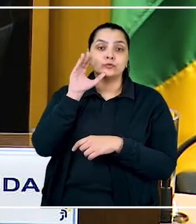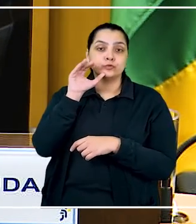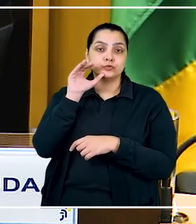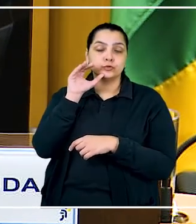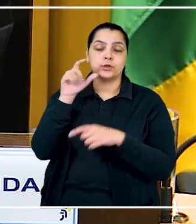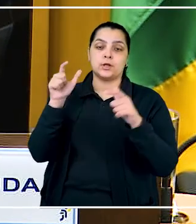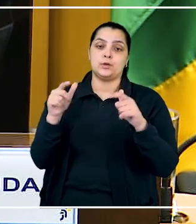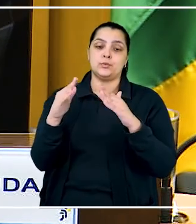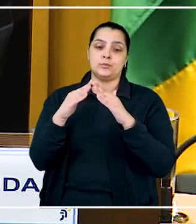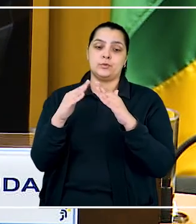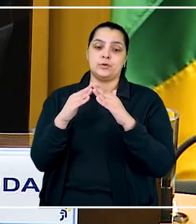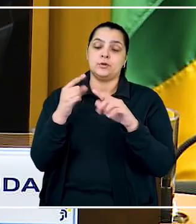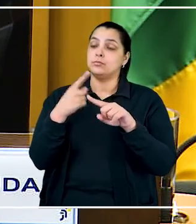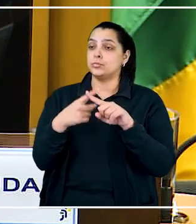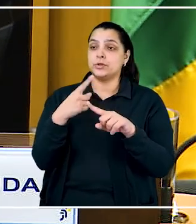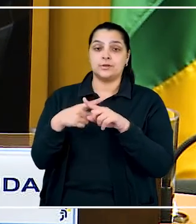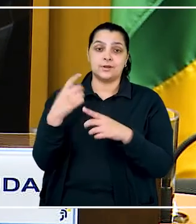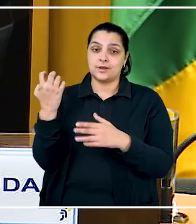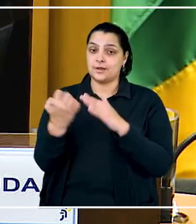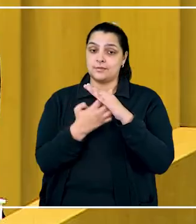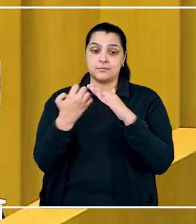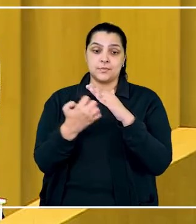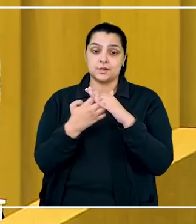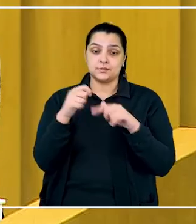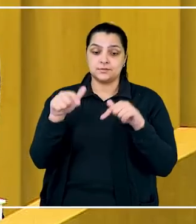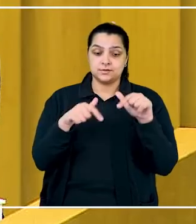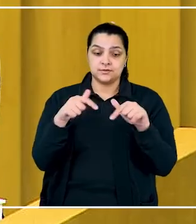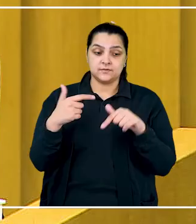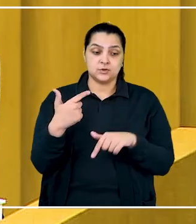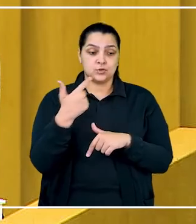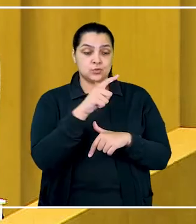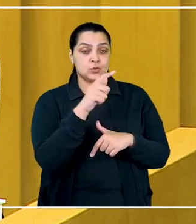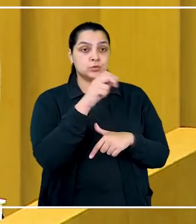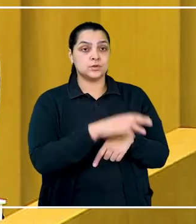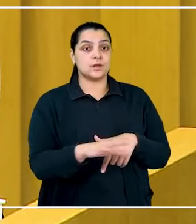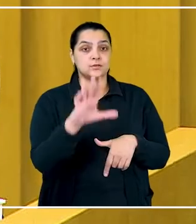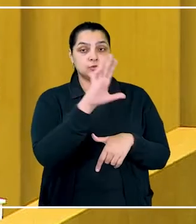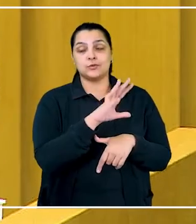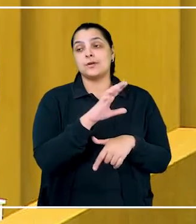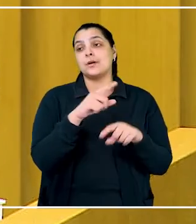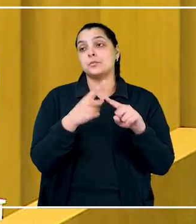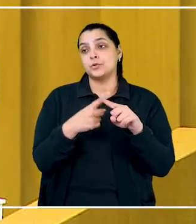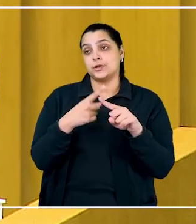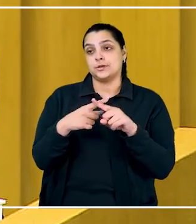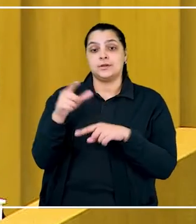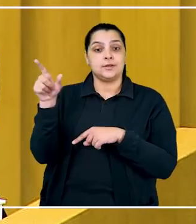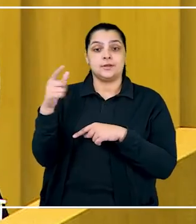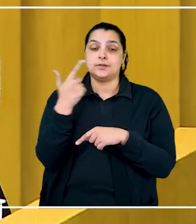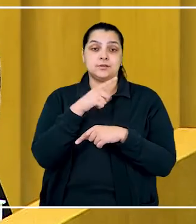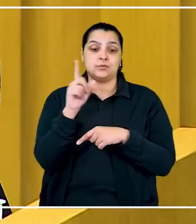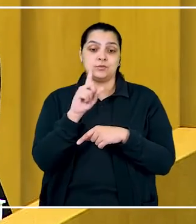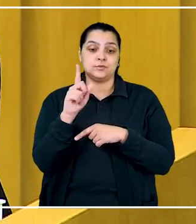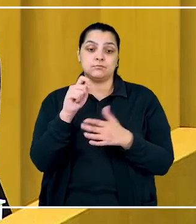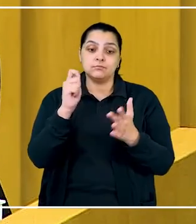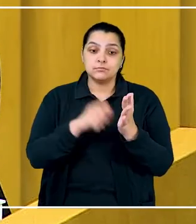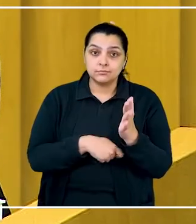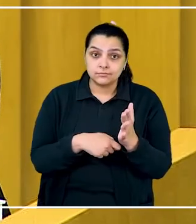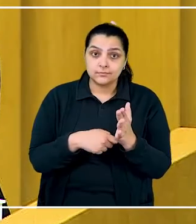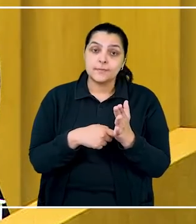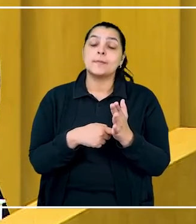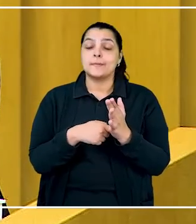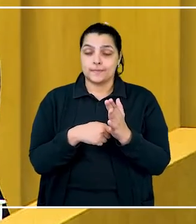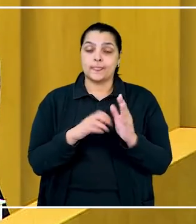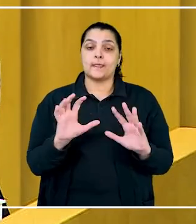do empregado, nos casos em que a empresa preste serviços em âmbito nacional e em que, ao menos, a